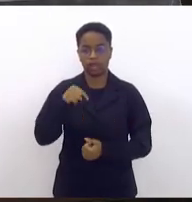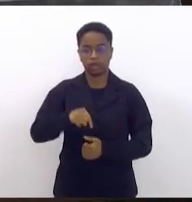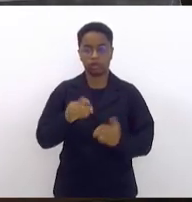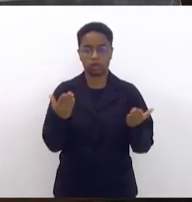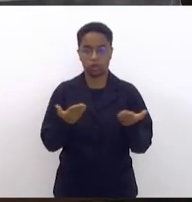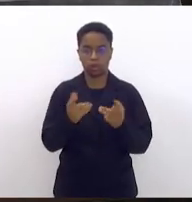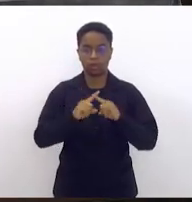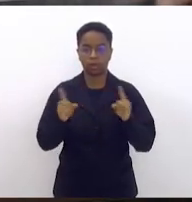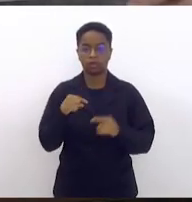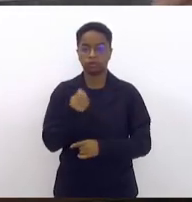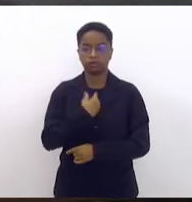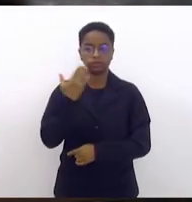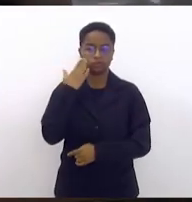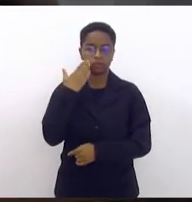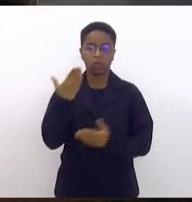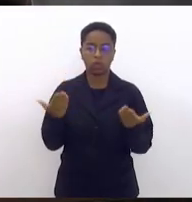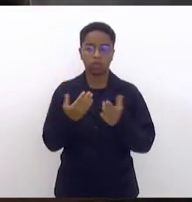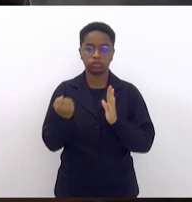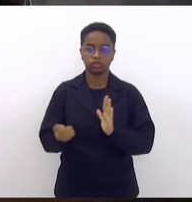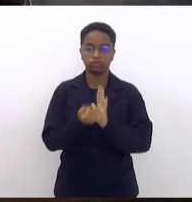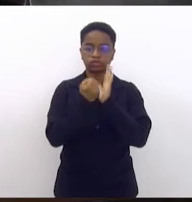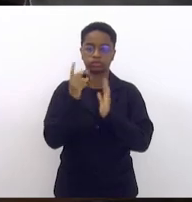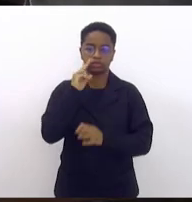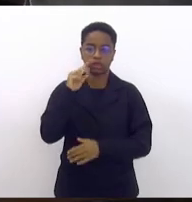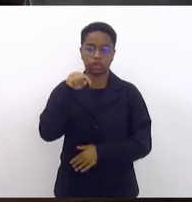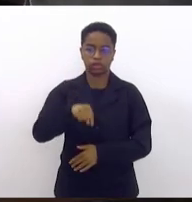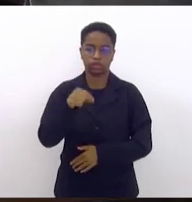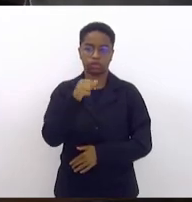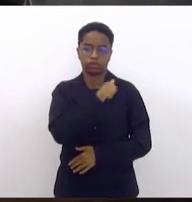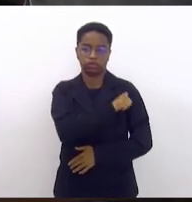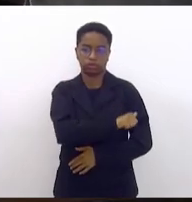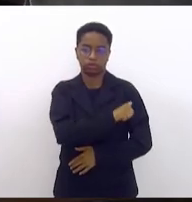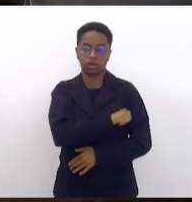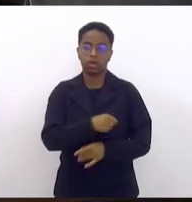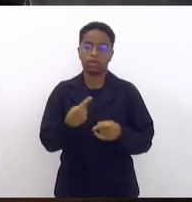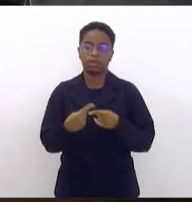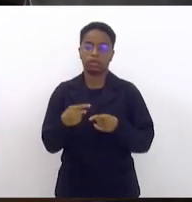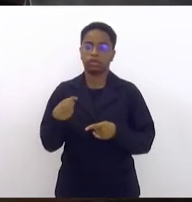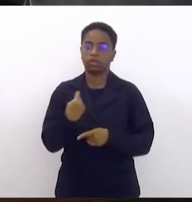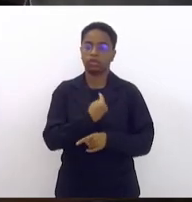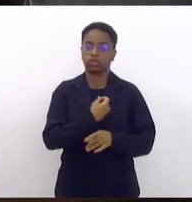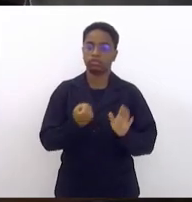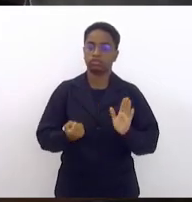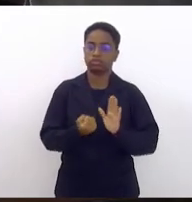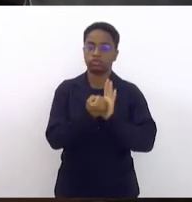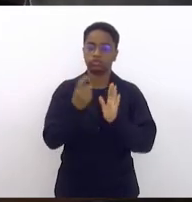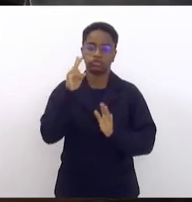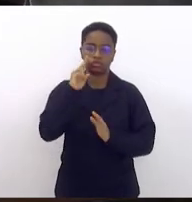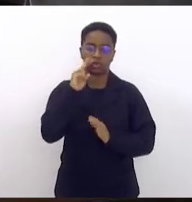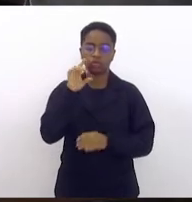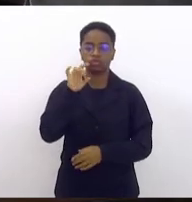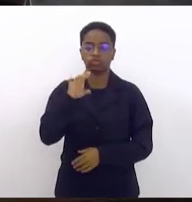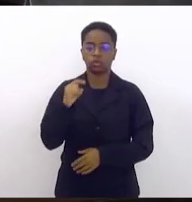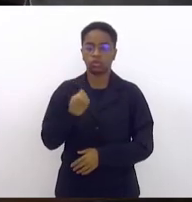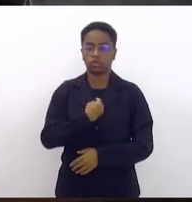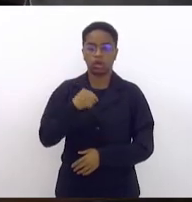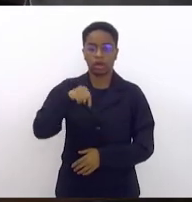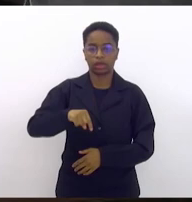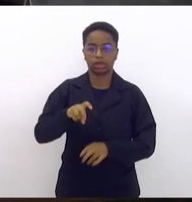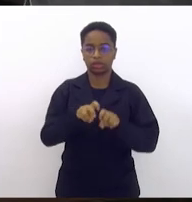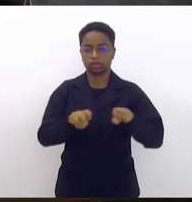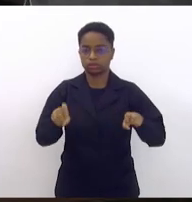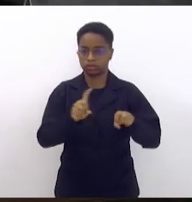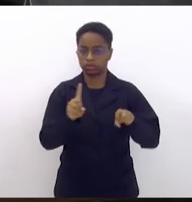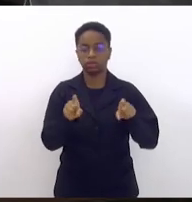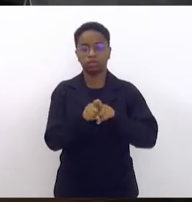que hoje é um Marco histórico do nosso Estado nós iremos entrar paraa história não só nós que estamos aqui na mesa mas todos que